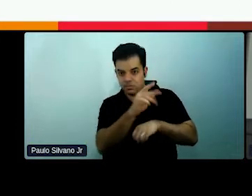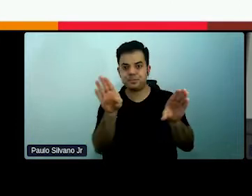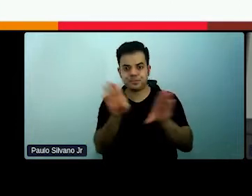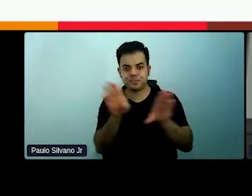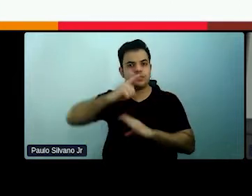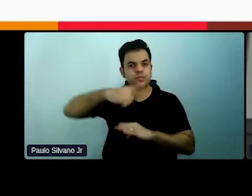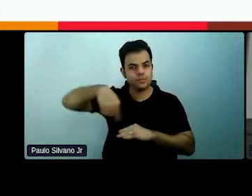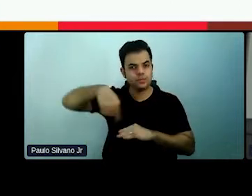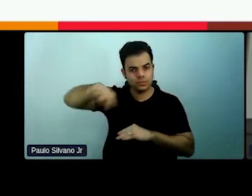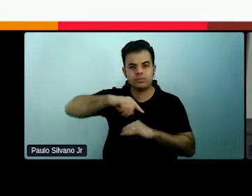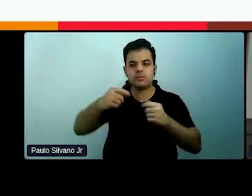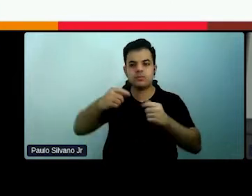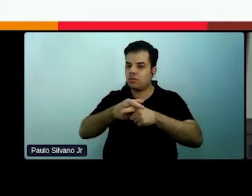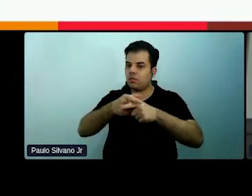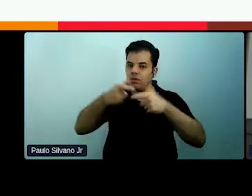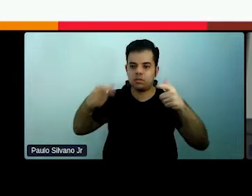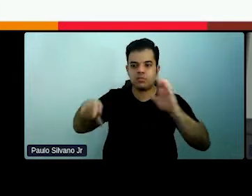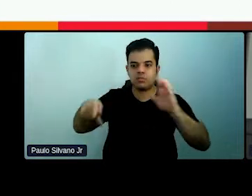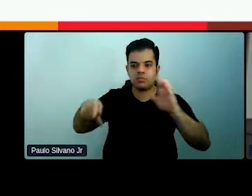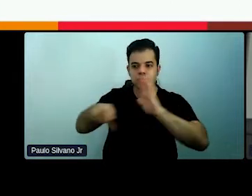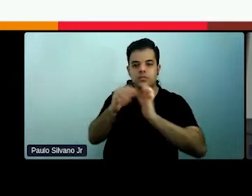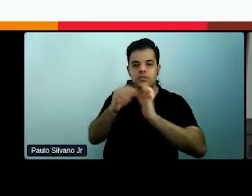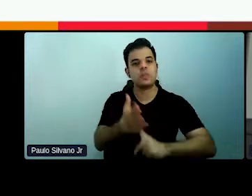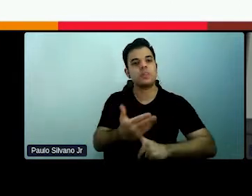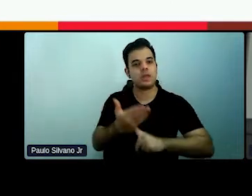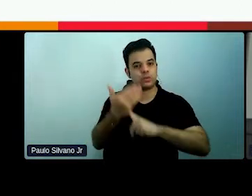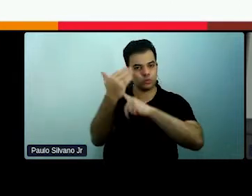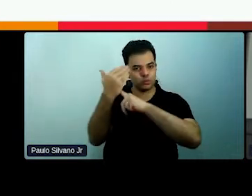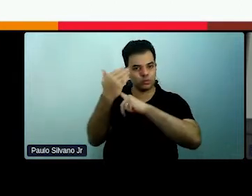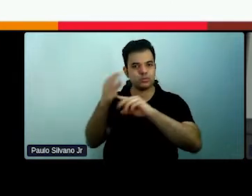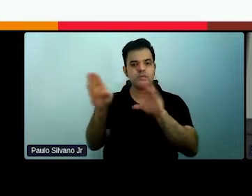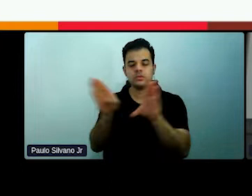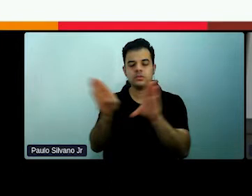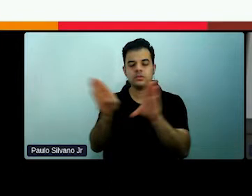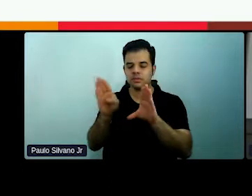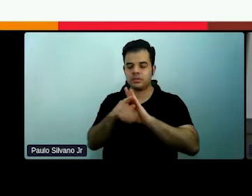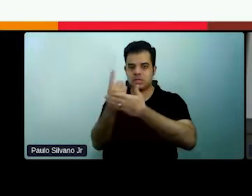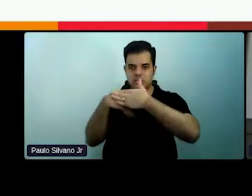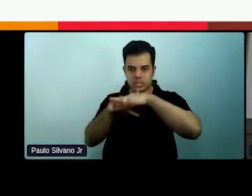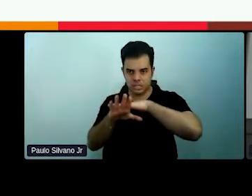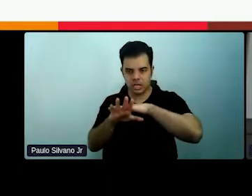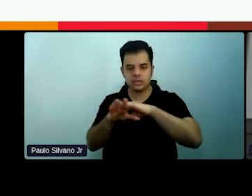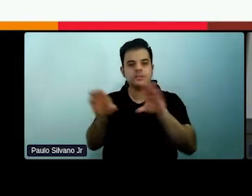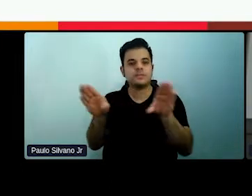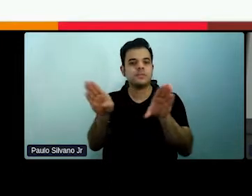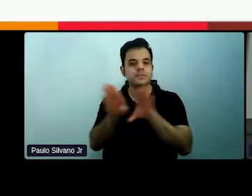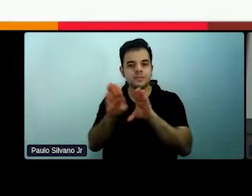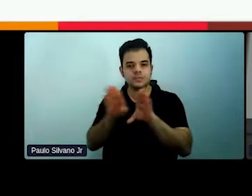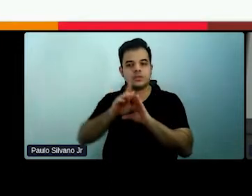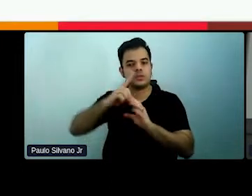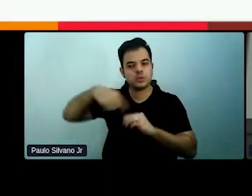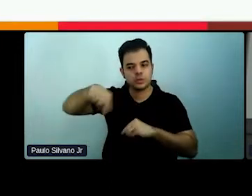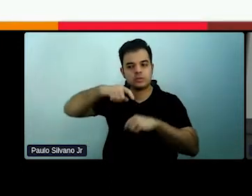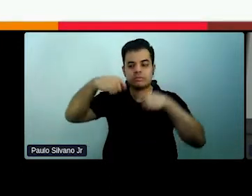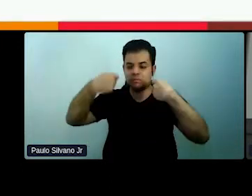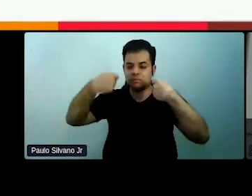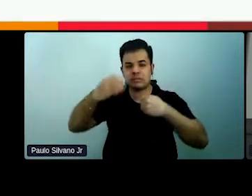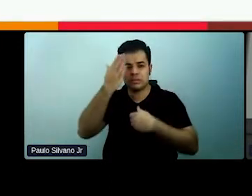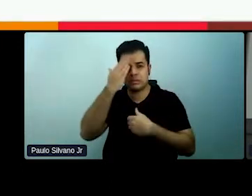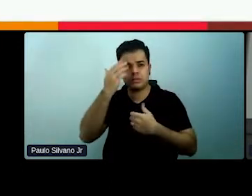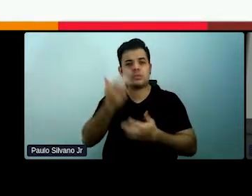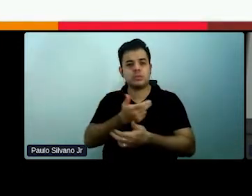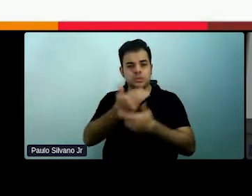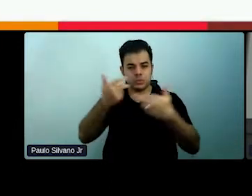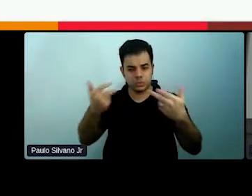aí dentro do grande campo da tecnologia, dentro do campo do design, mas nós precisamos saber de muitas coisas.